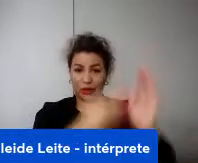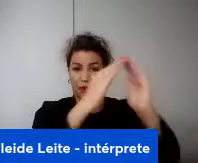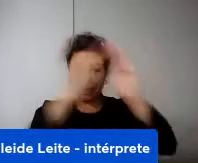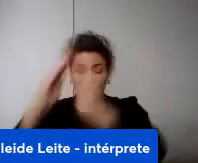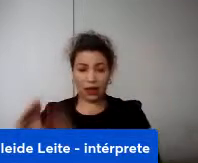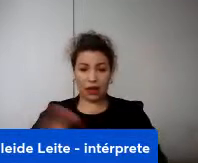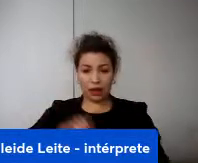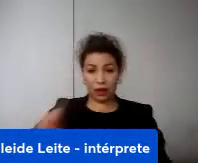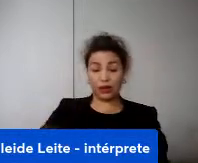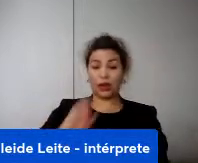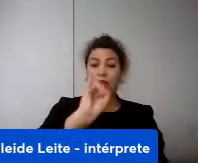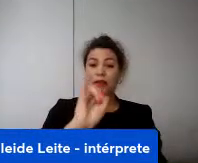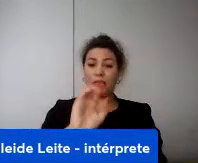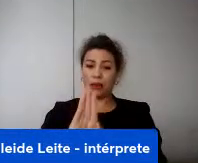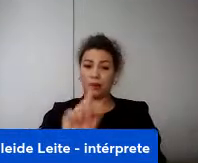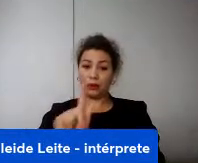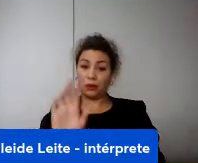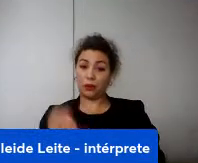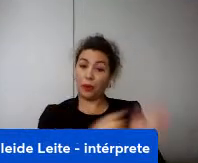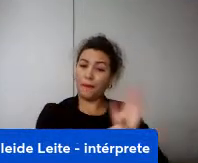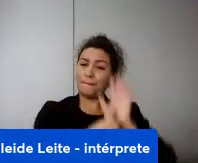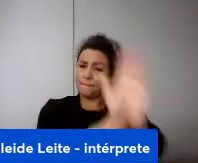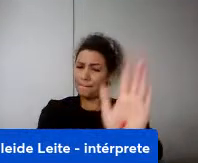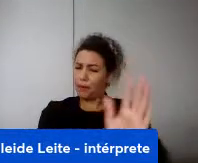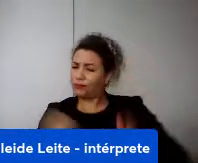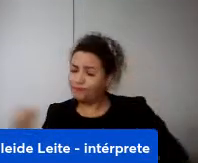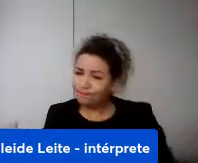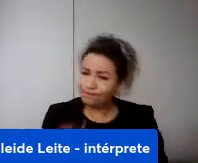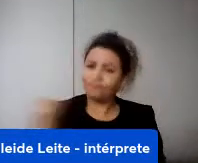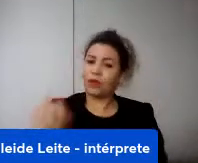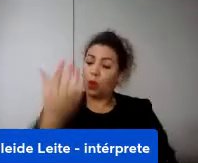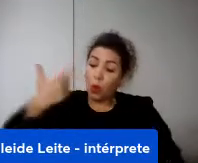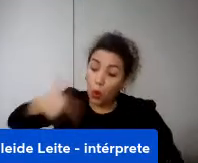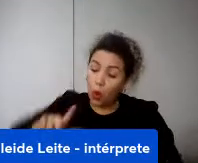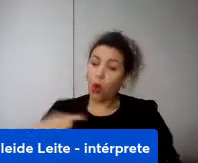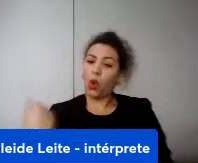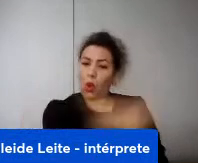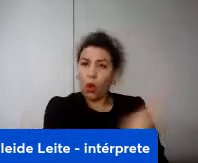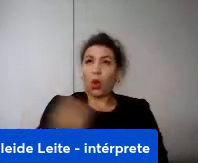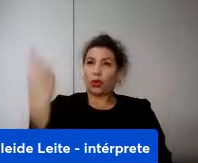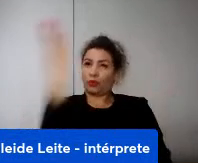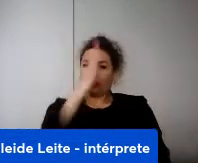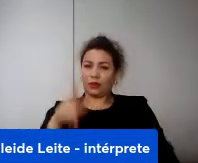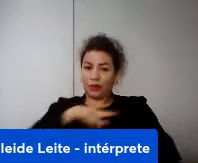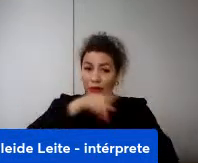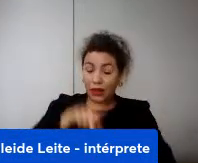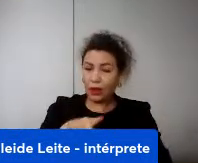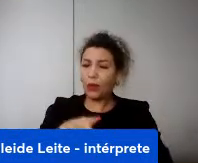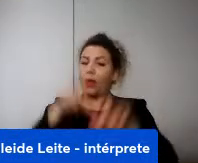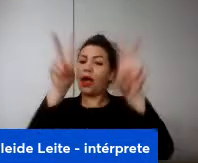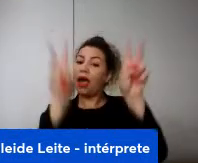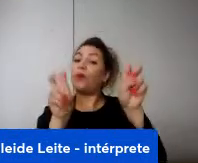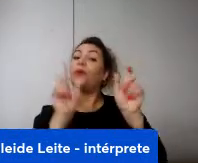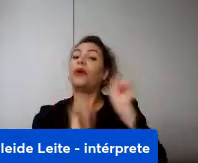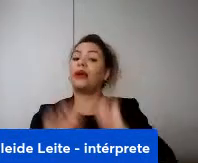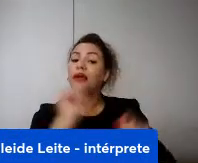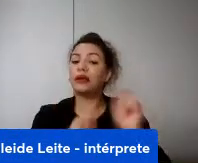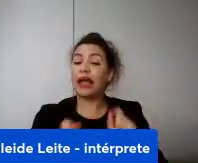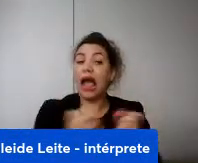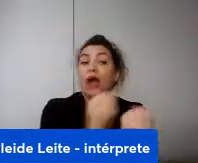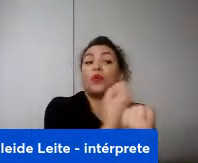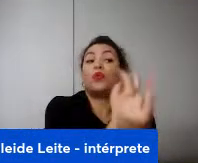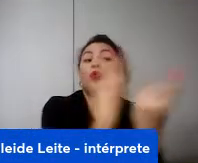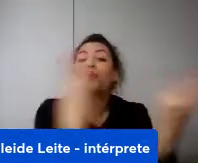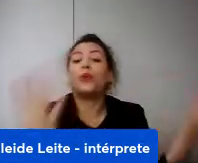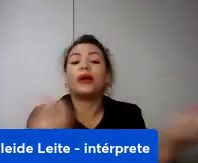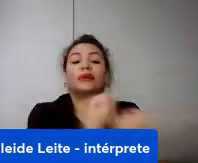pelo IBGE, mostra uma importante conquista do nosso país no que diz respeito à quantidade,